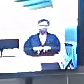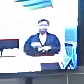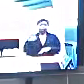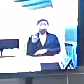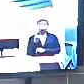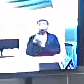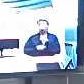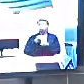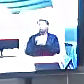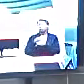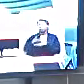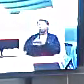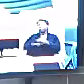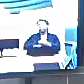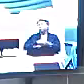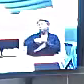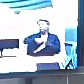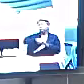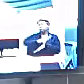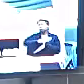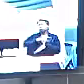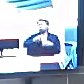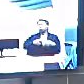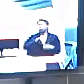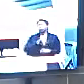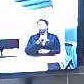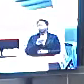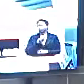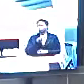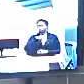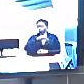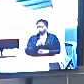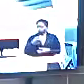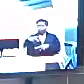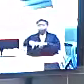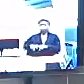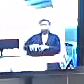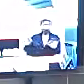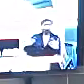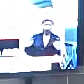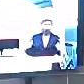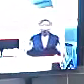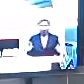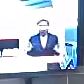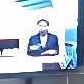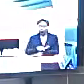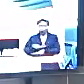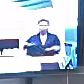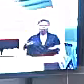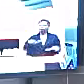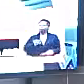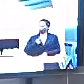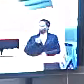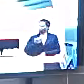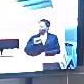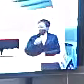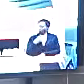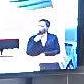Taú não vi cadeirante nenhum e as vagas todas ocupadas para mim vir aqui hoje a vaga